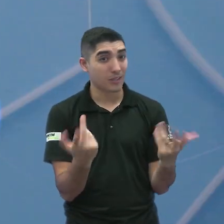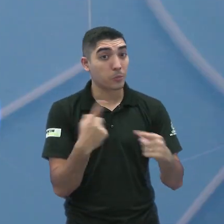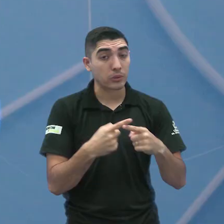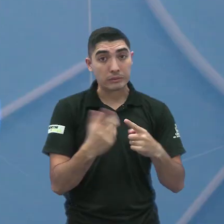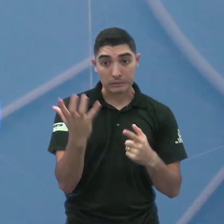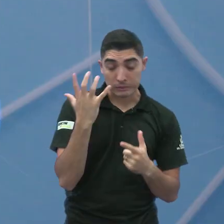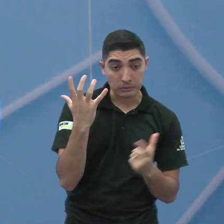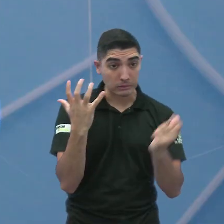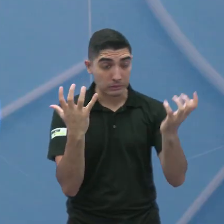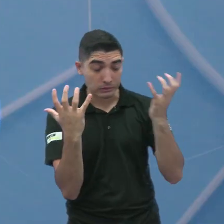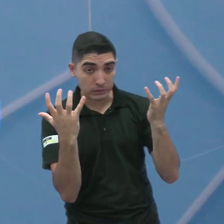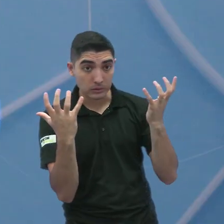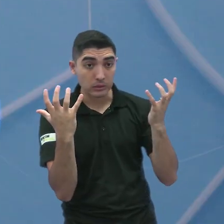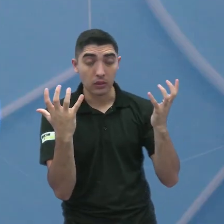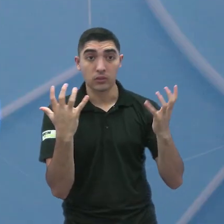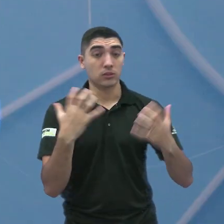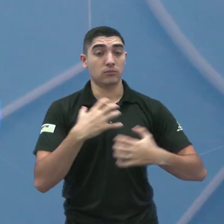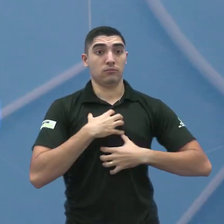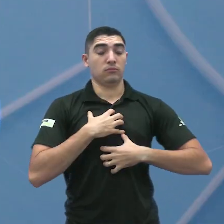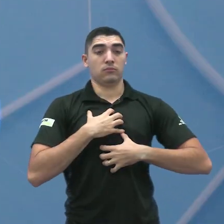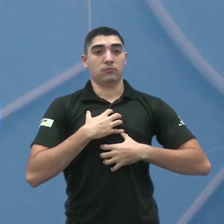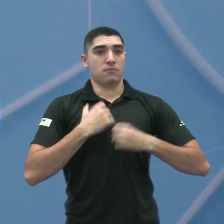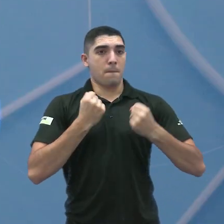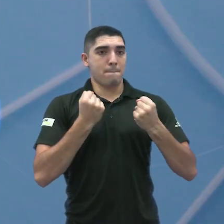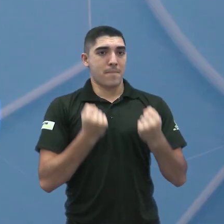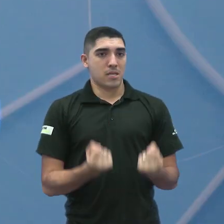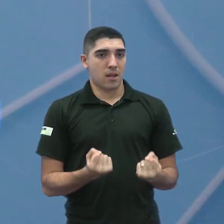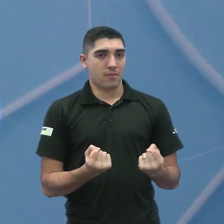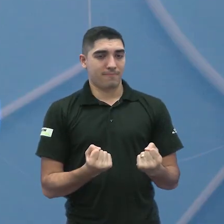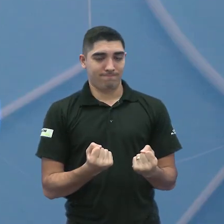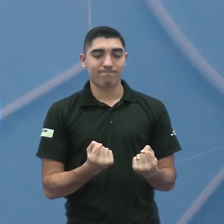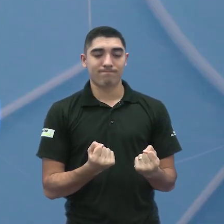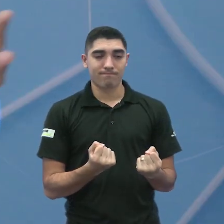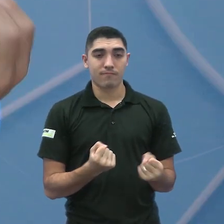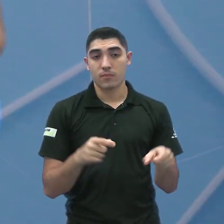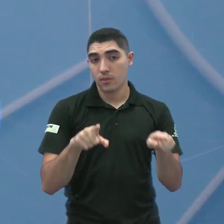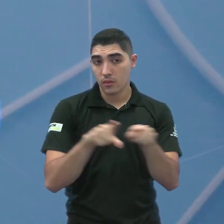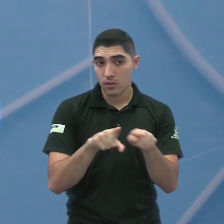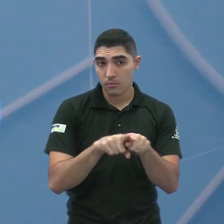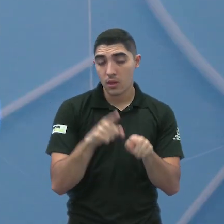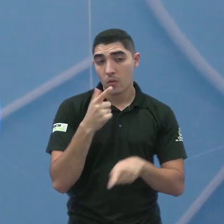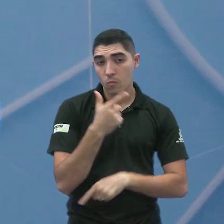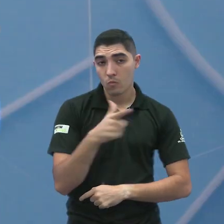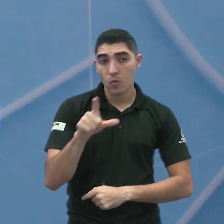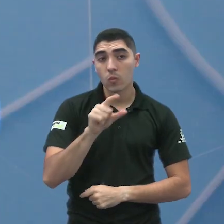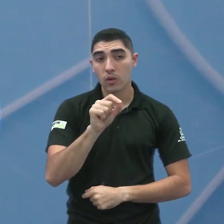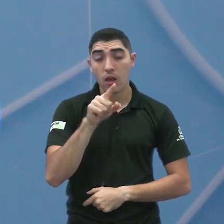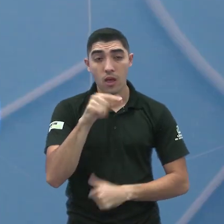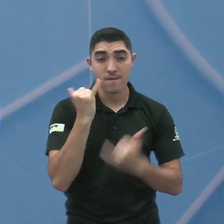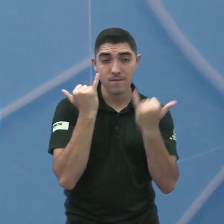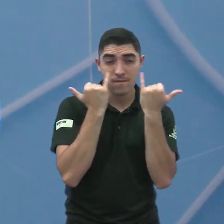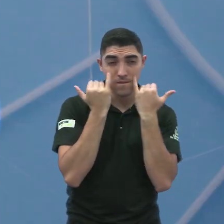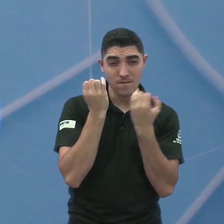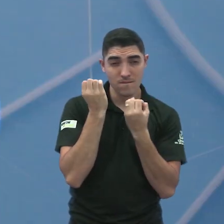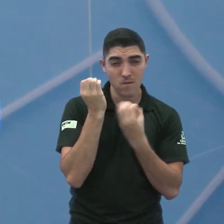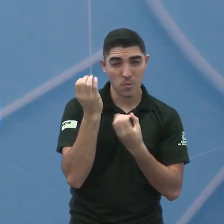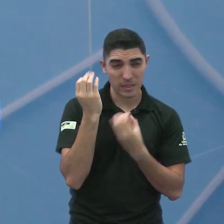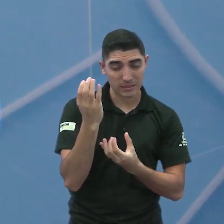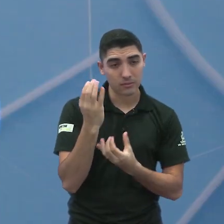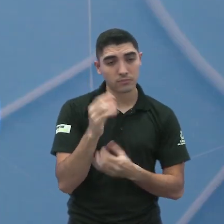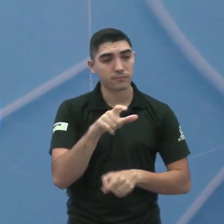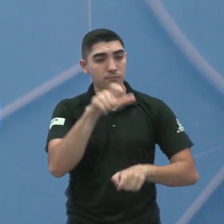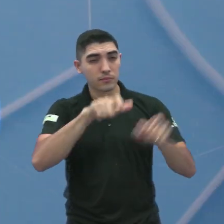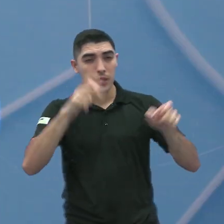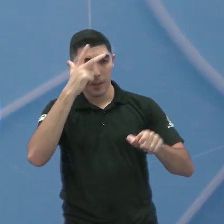sobrecarga. Outro fator é a disponibilidade de informação facilita também as